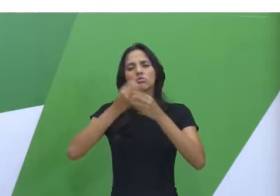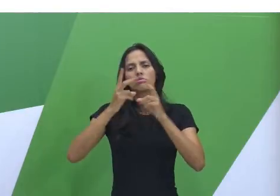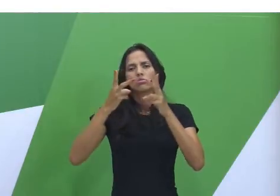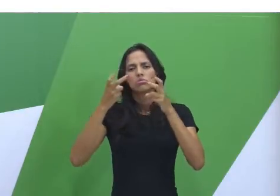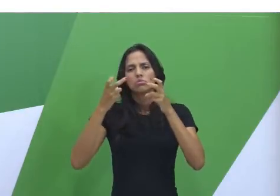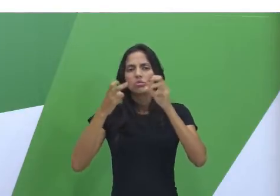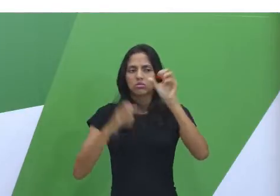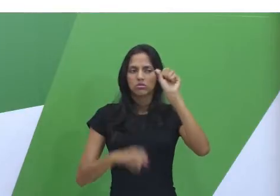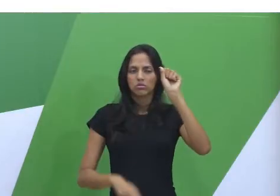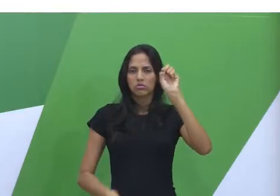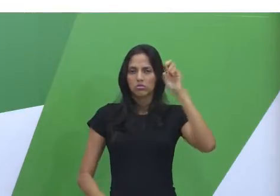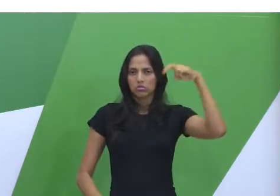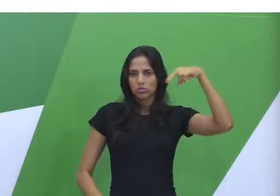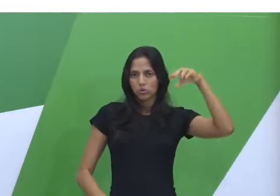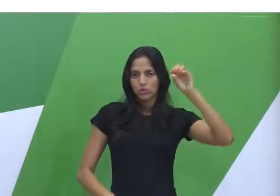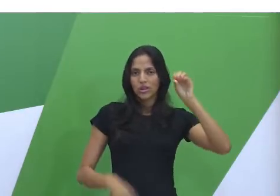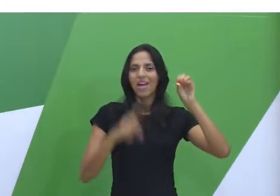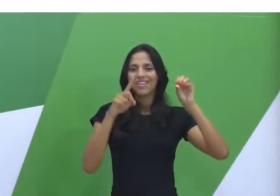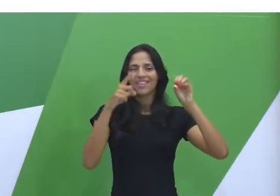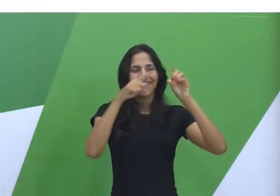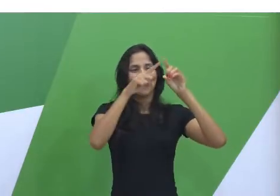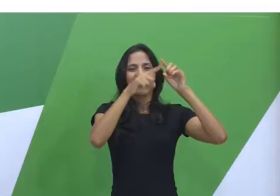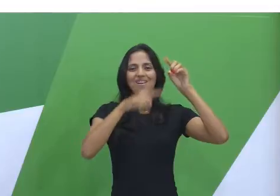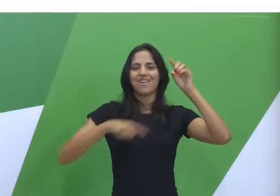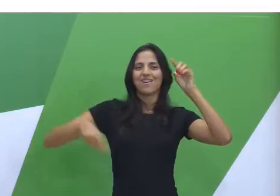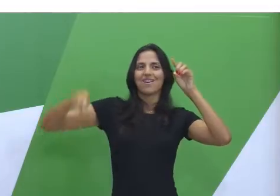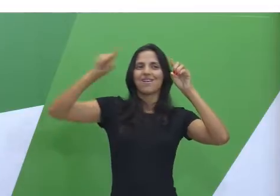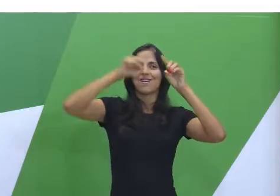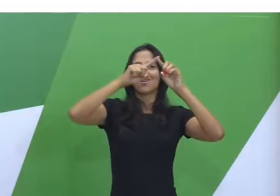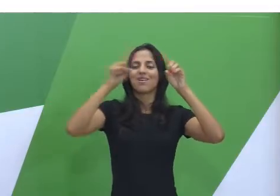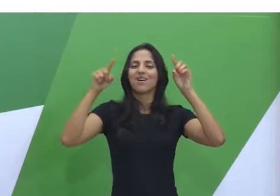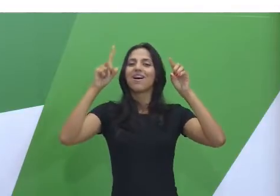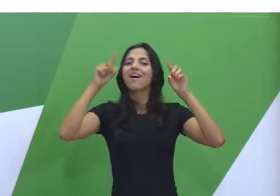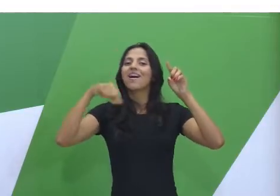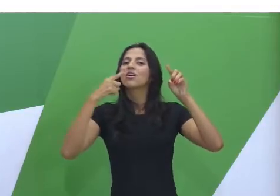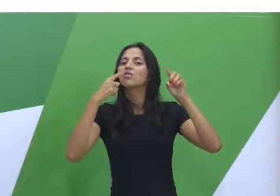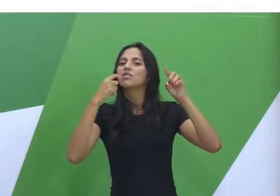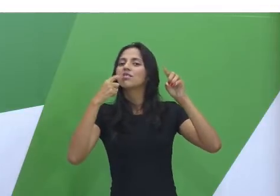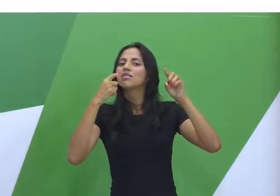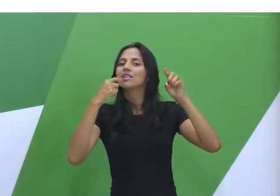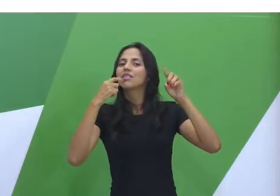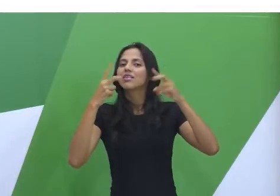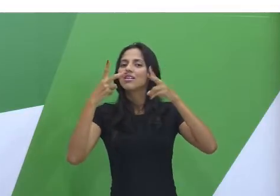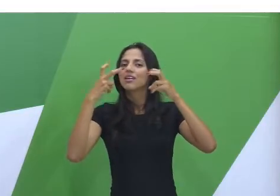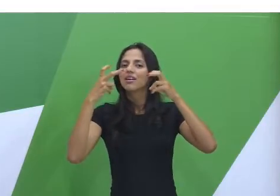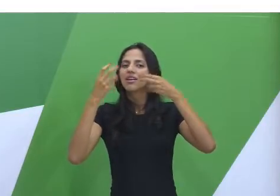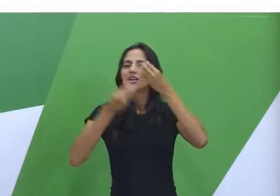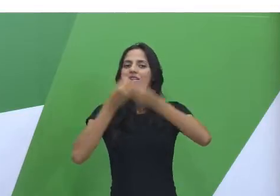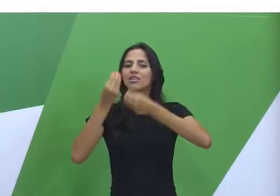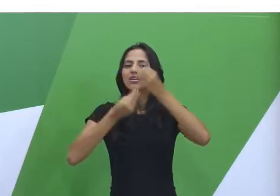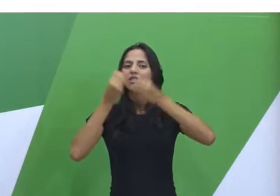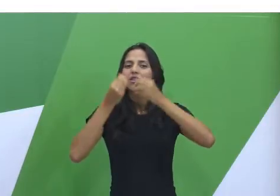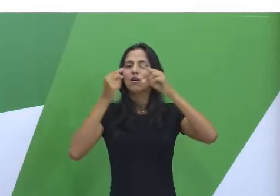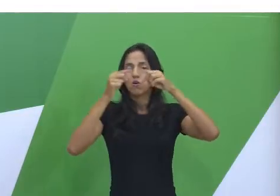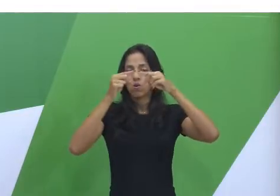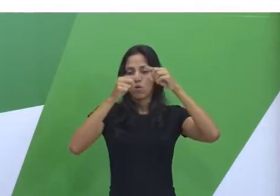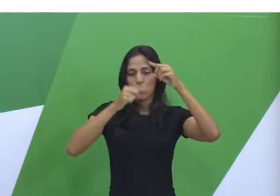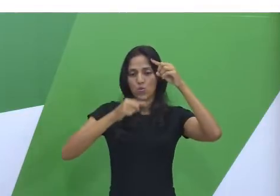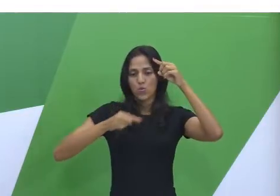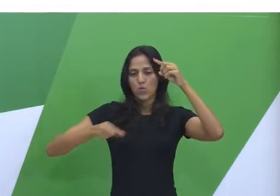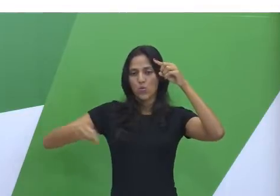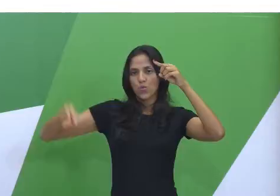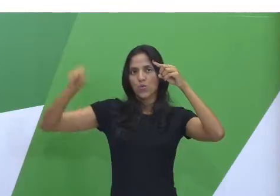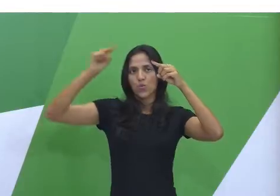que o seno ele está em vermelho. E o complementar dele, que está aqui embaixo, que seria o seno em relação a um outro ângulo B,